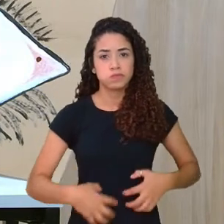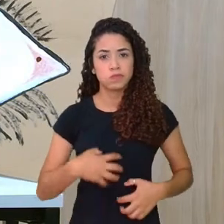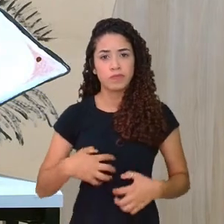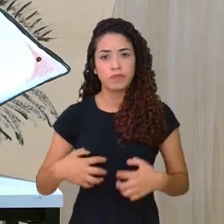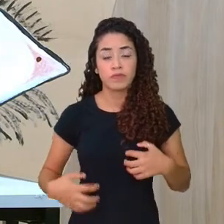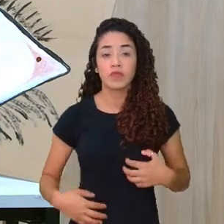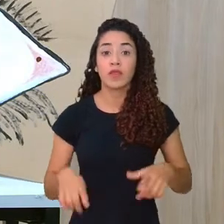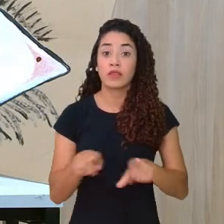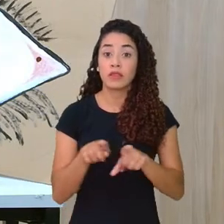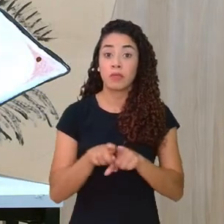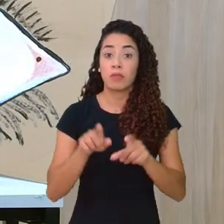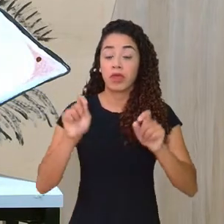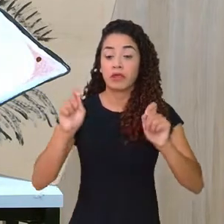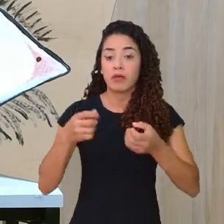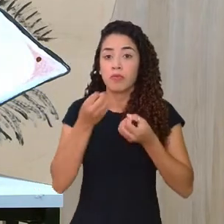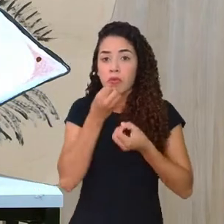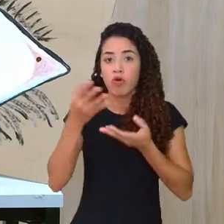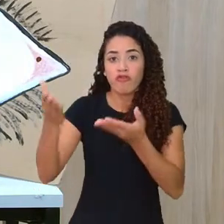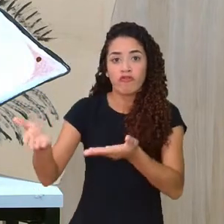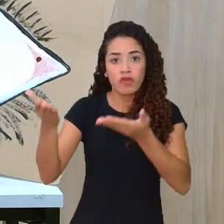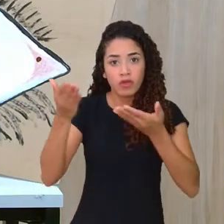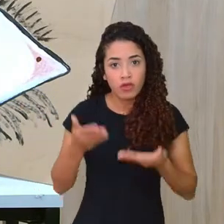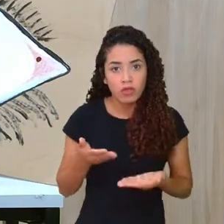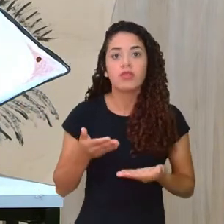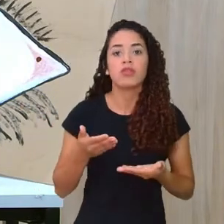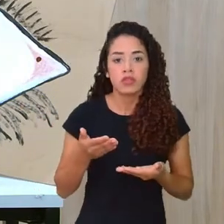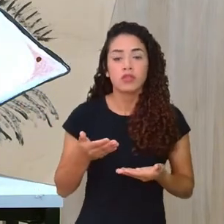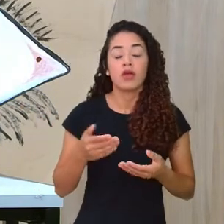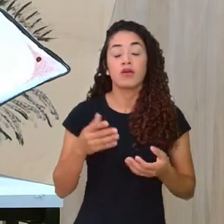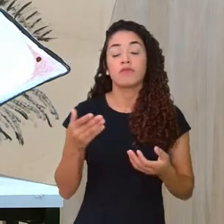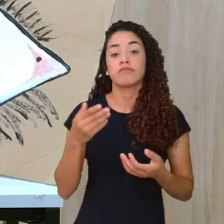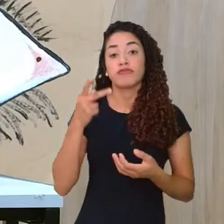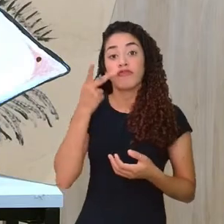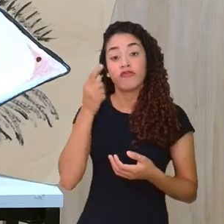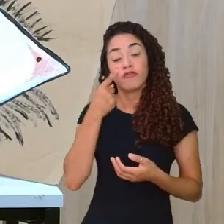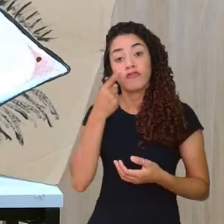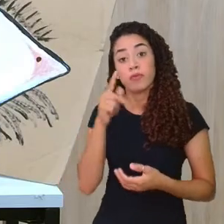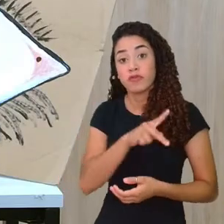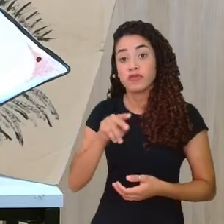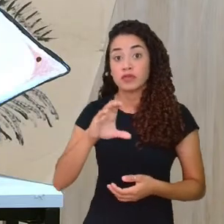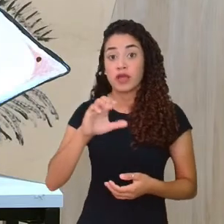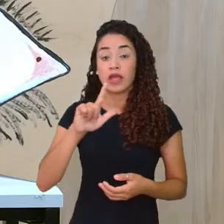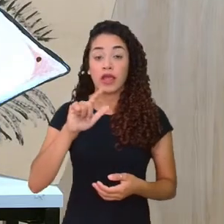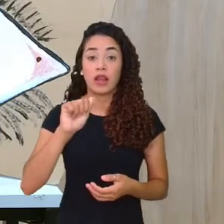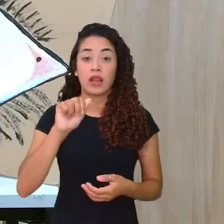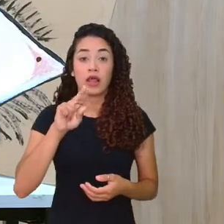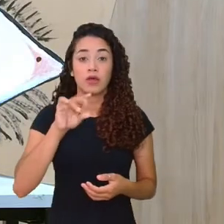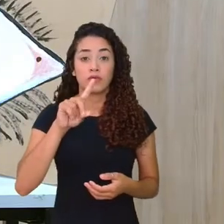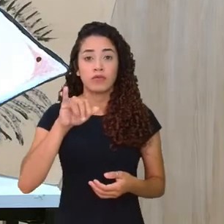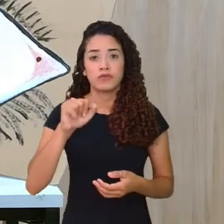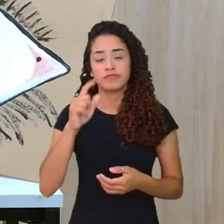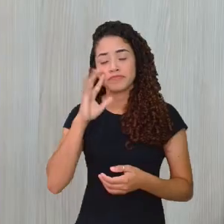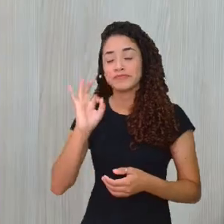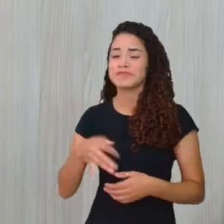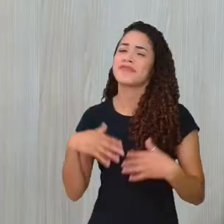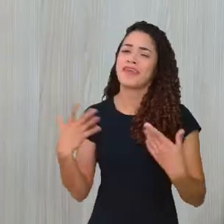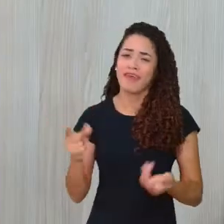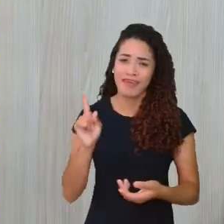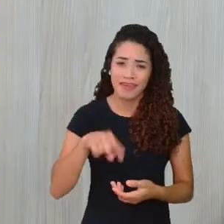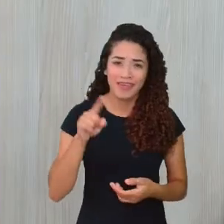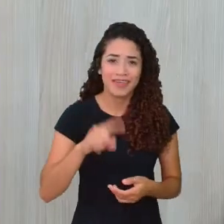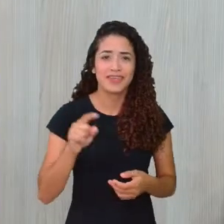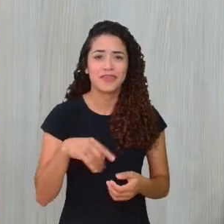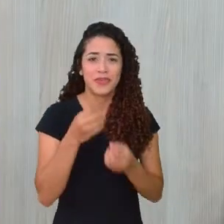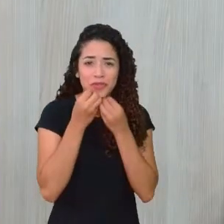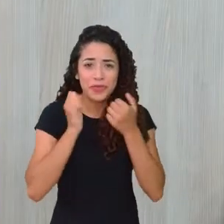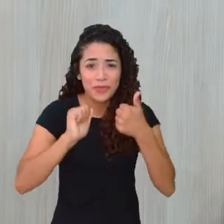dar as boas-vindas a vocês, eu vou chamar a professora Cláudia, que vai falar com vocês agora. Não é isso, Cláudia? É isso, professora Isabel. Olá, pessoal, tudo